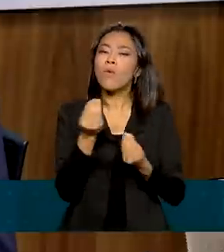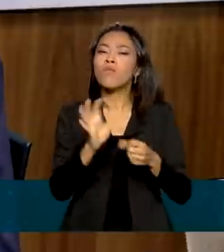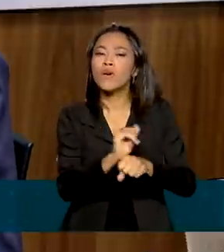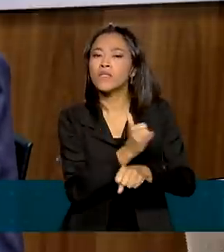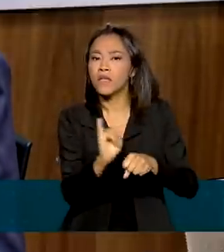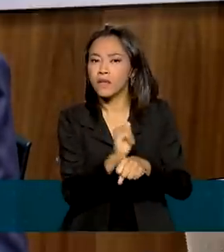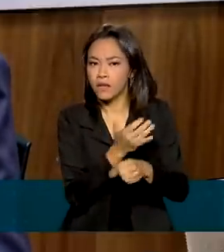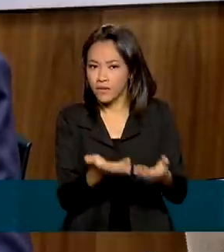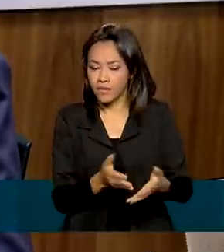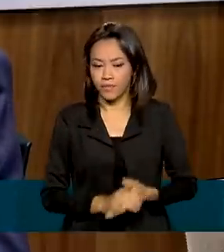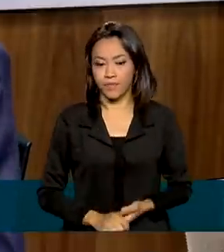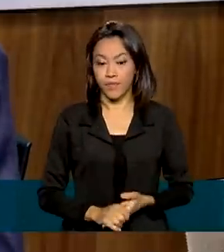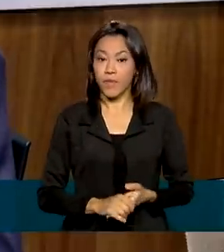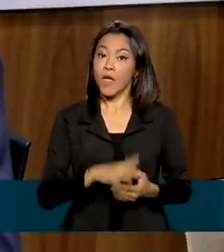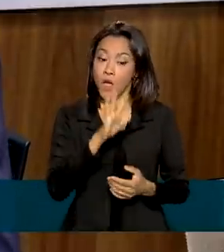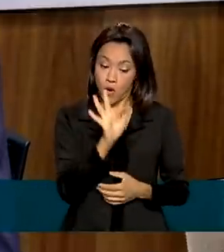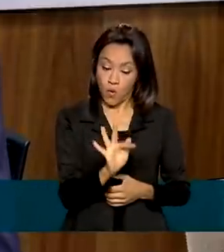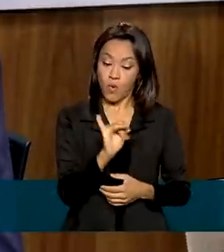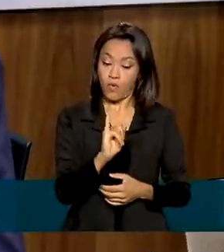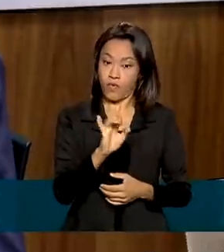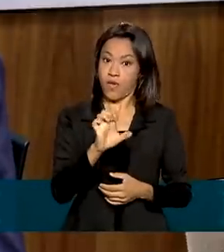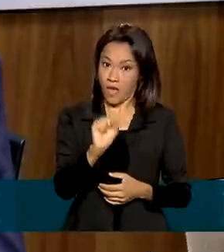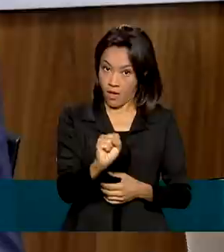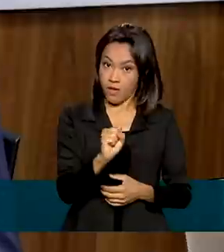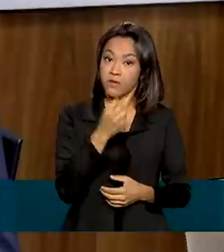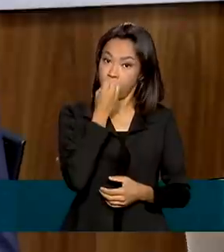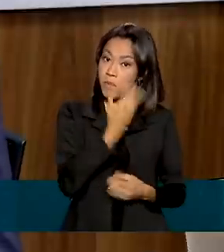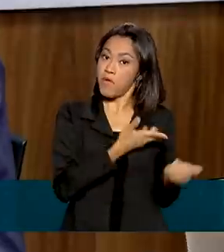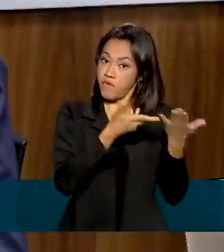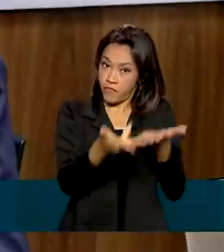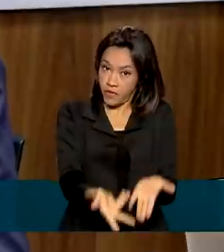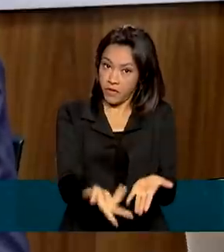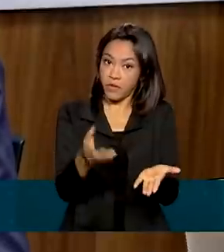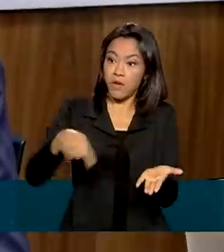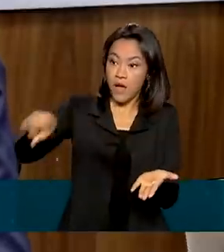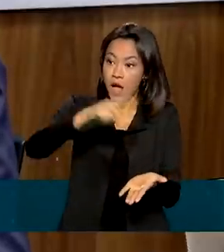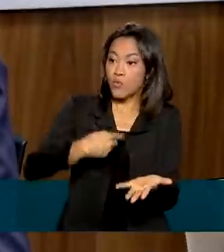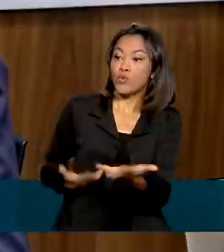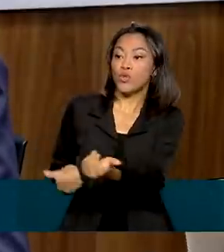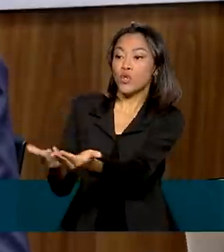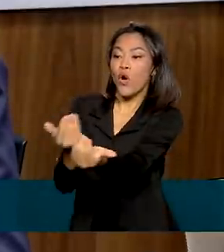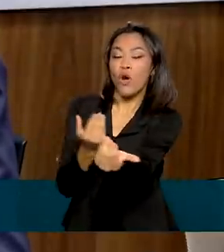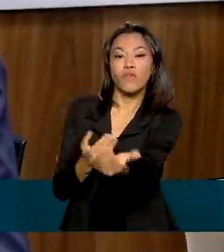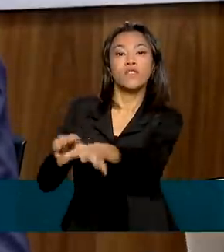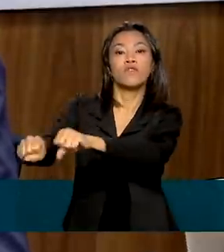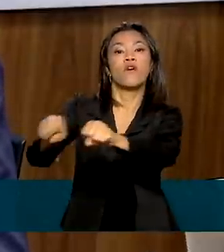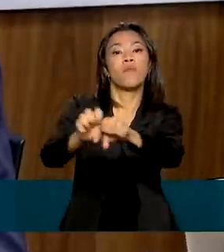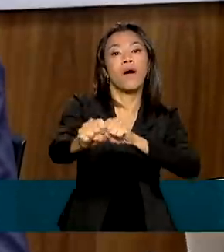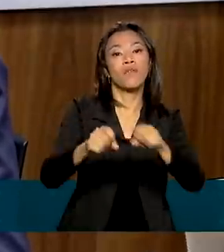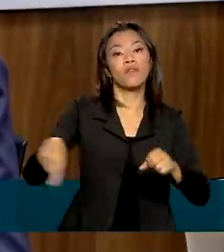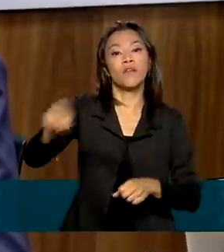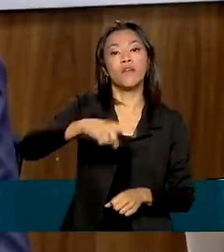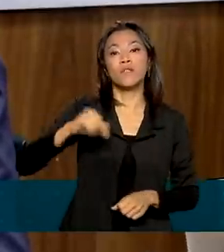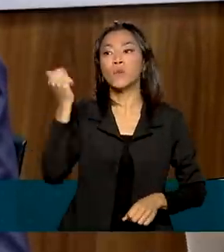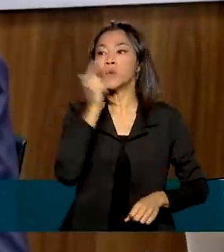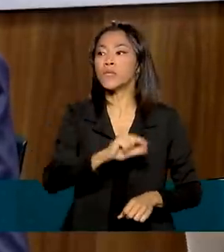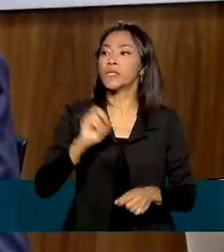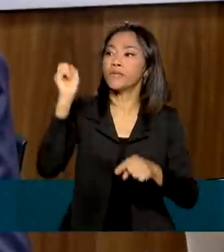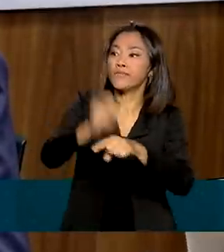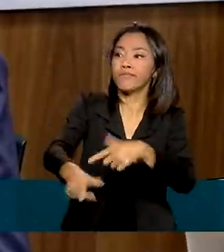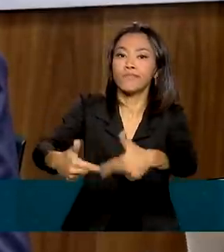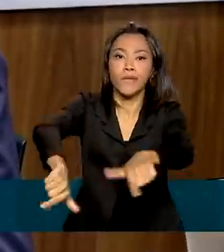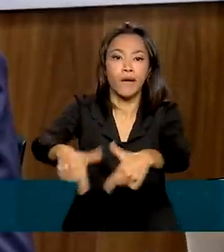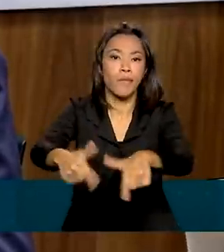Olha o FIES foi muito bem-vindo mas o que aconteceu aquela tela se formava e tinha dificuldade de arranjar um emprego